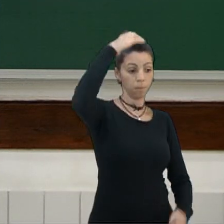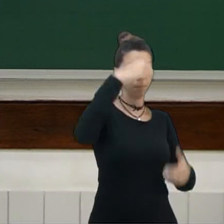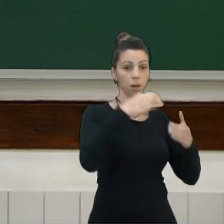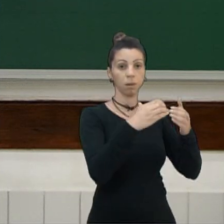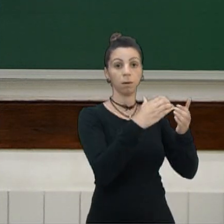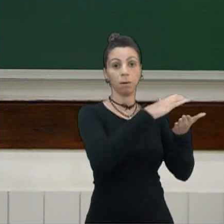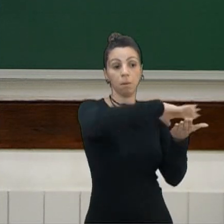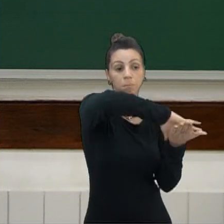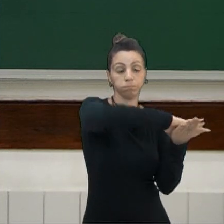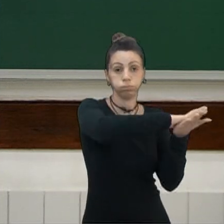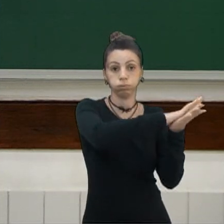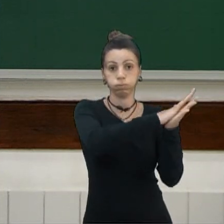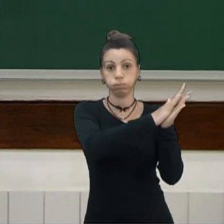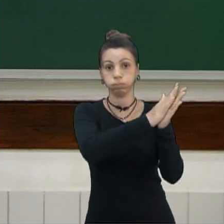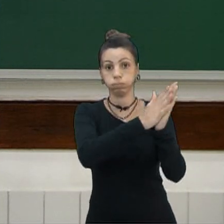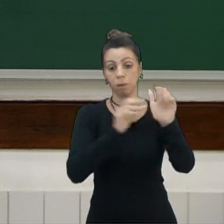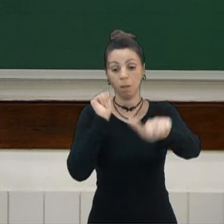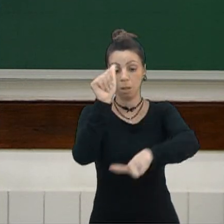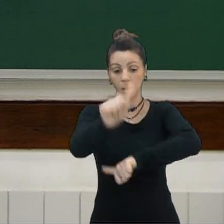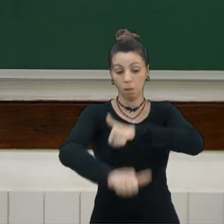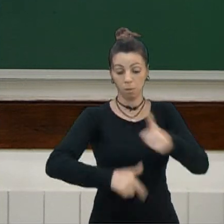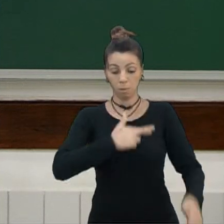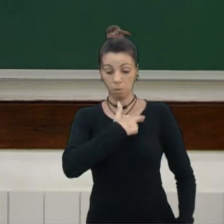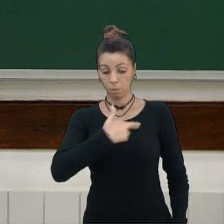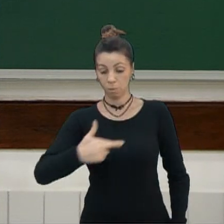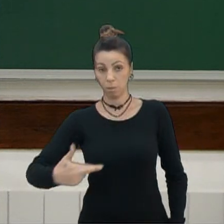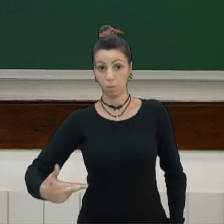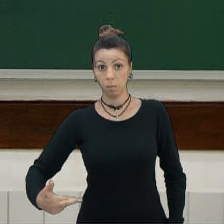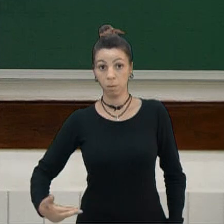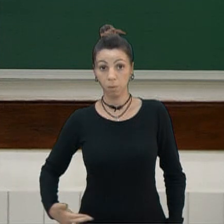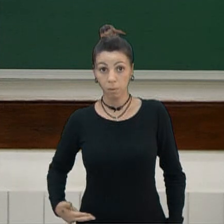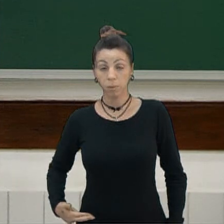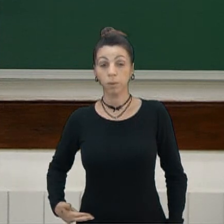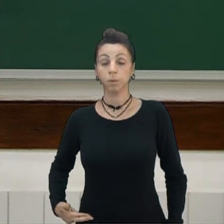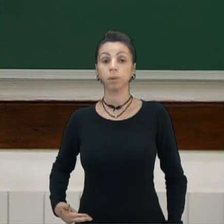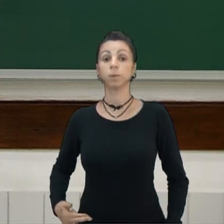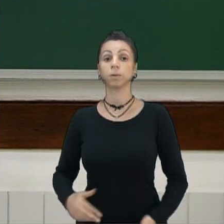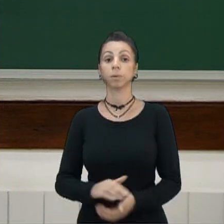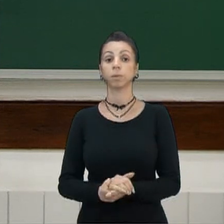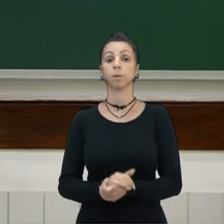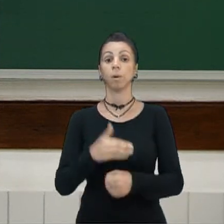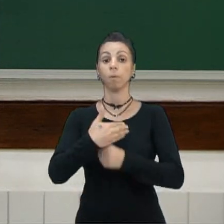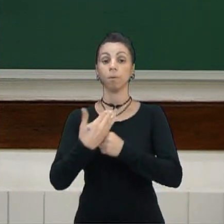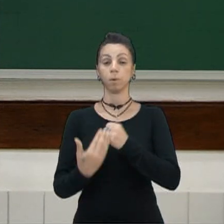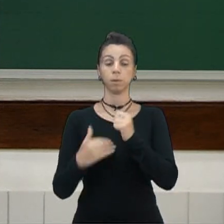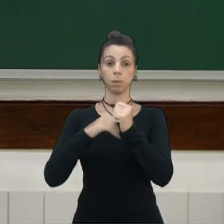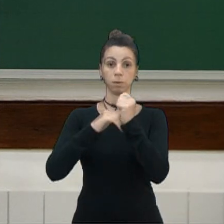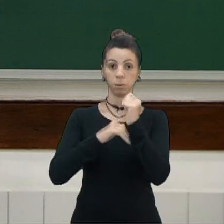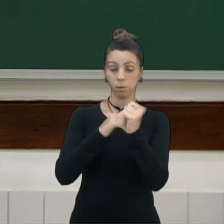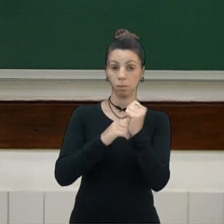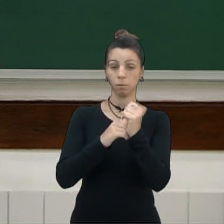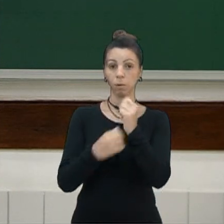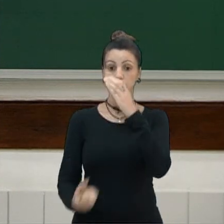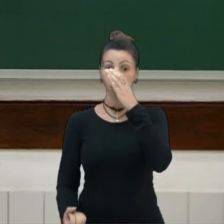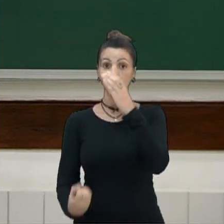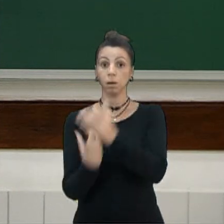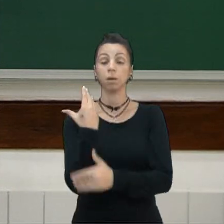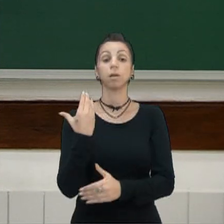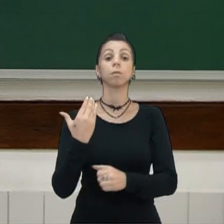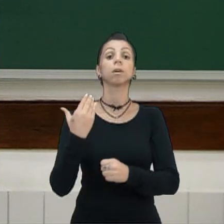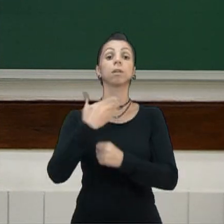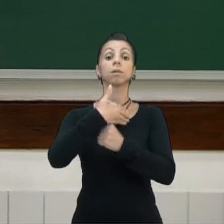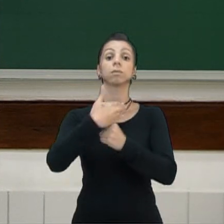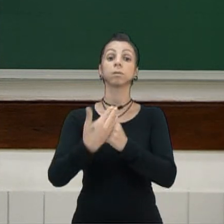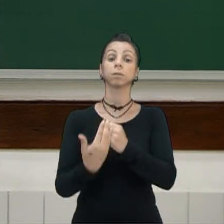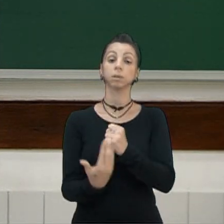a proclamação da República, né? O governo se torna um Estado civil e passa a existir o Estado laico. E, nesse sentido,